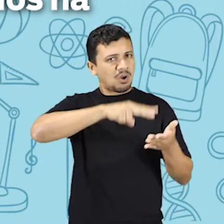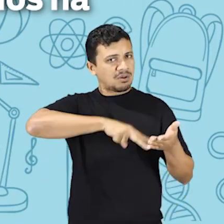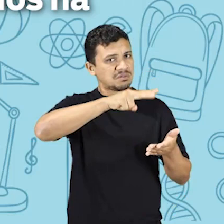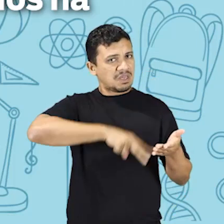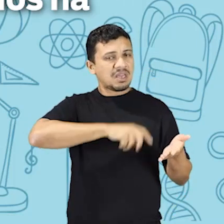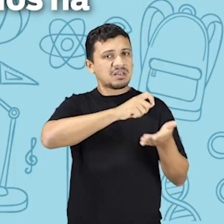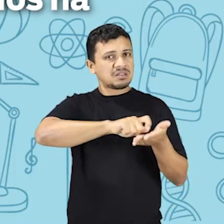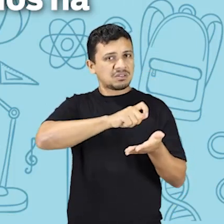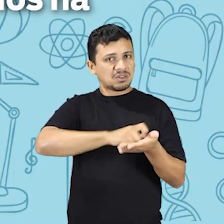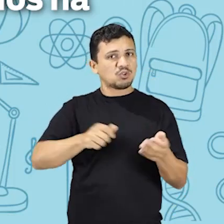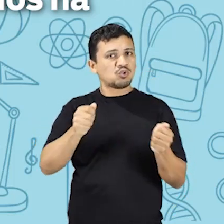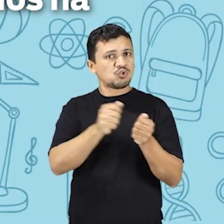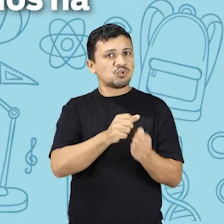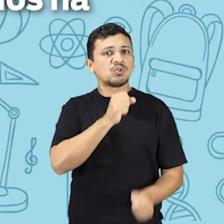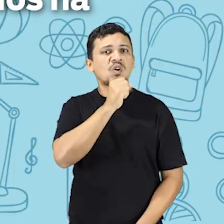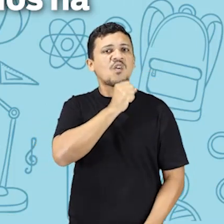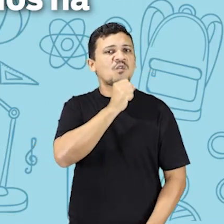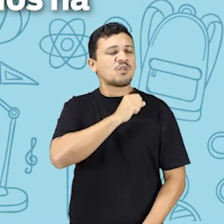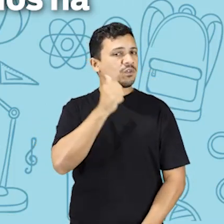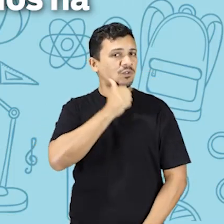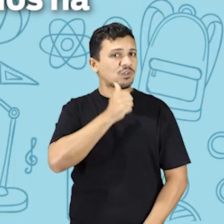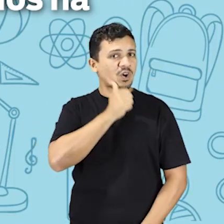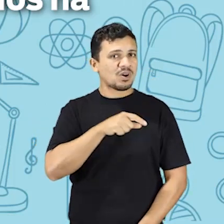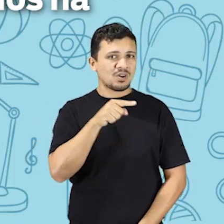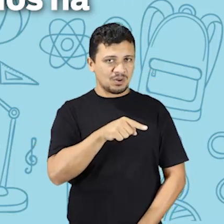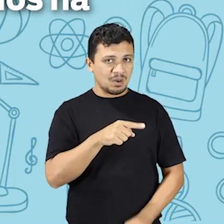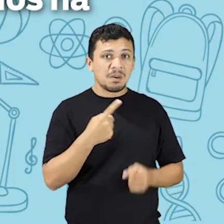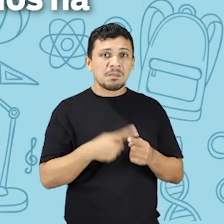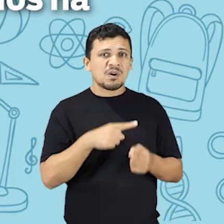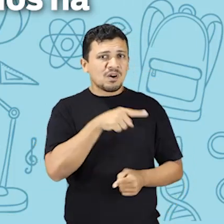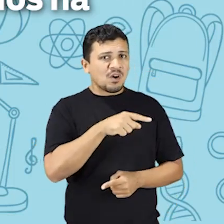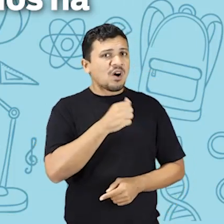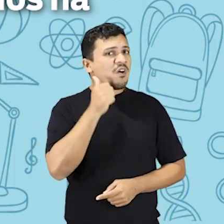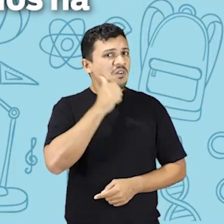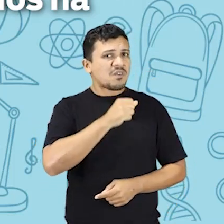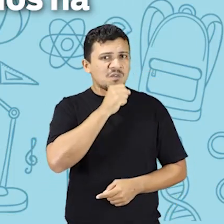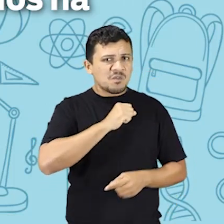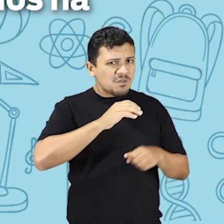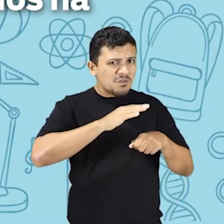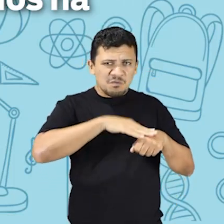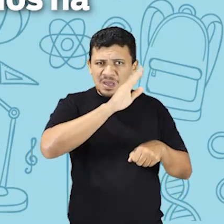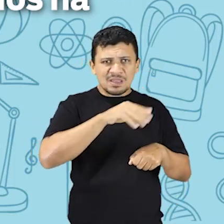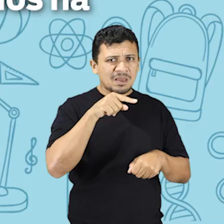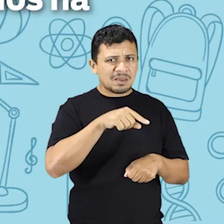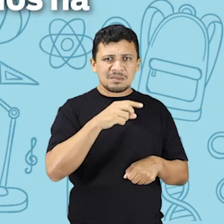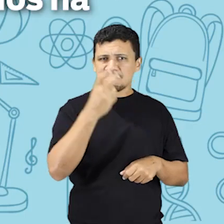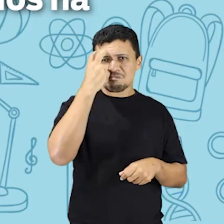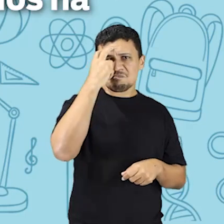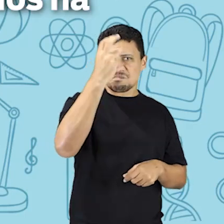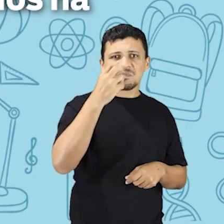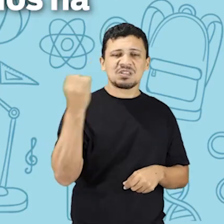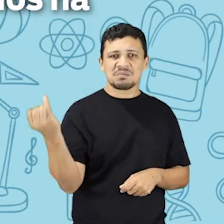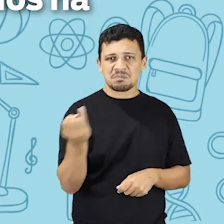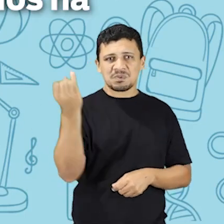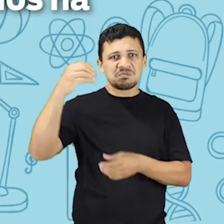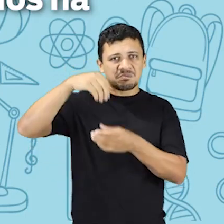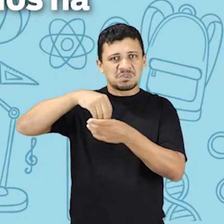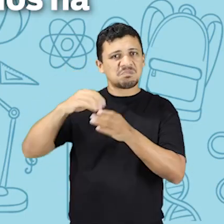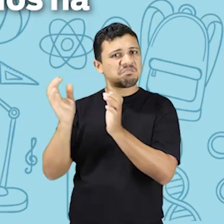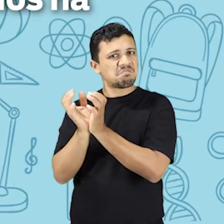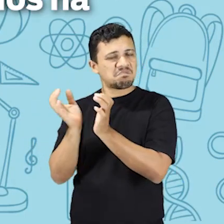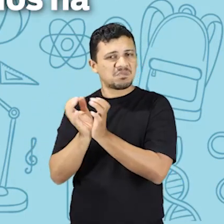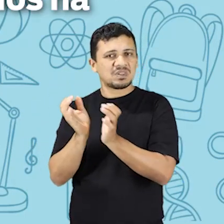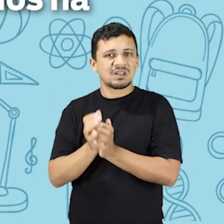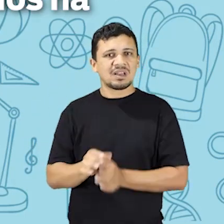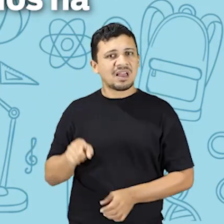e escrever com a avó, pois os mais velhos são considerados os membros mais importantes e sábios na aldeia.